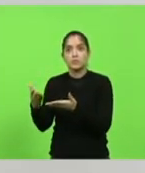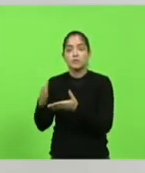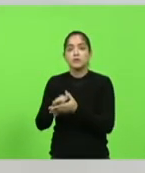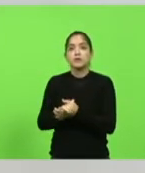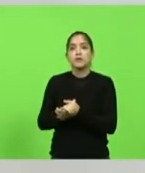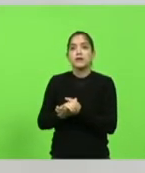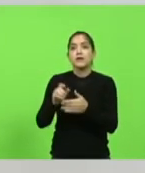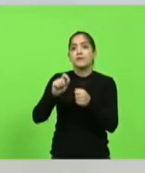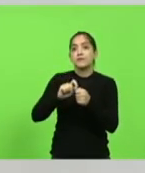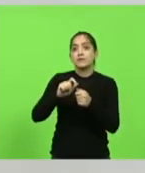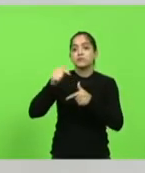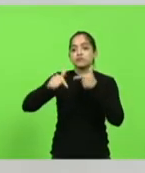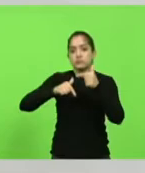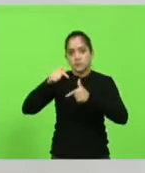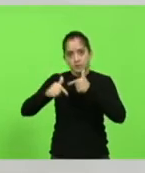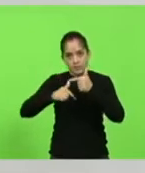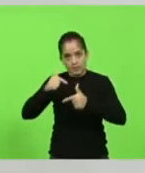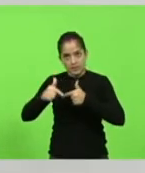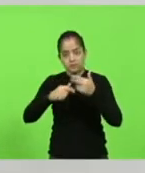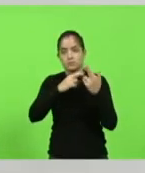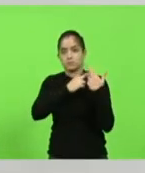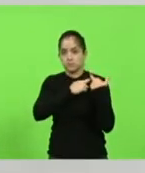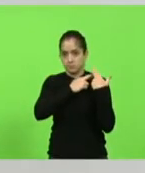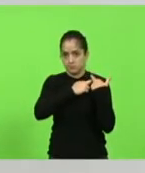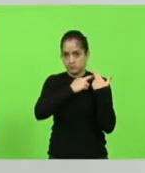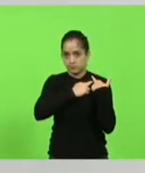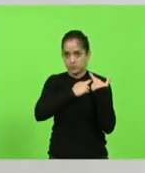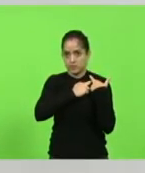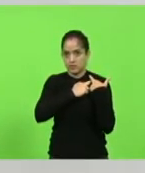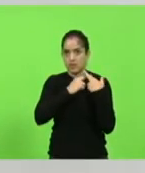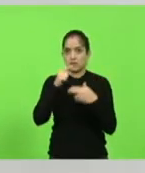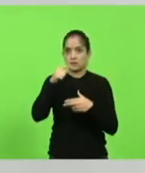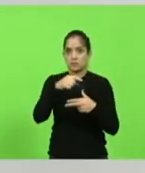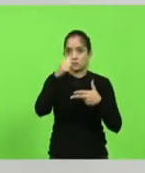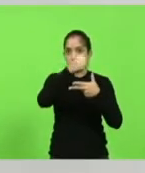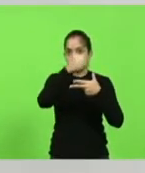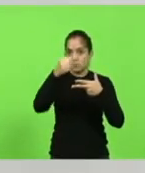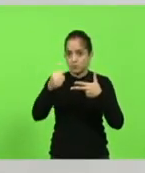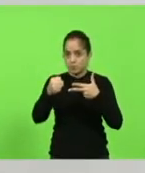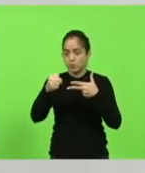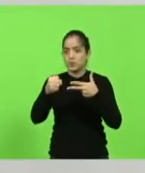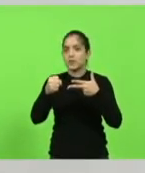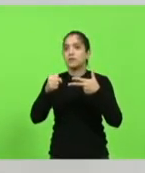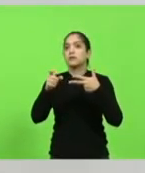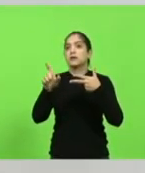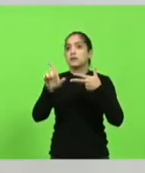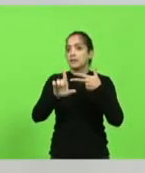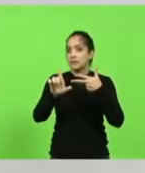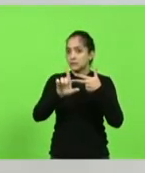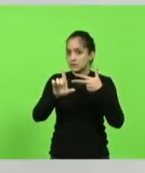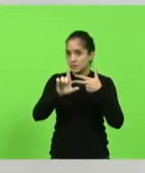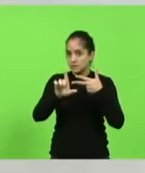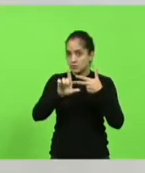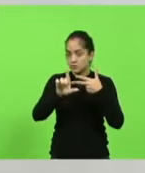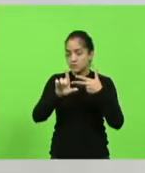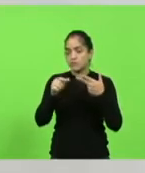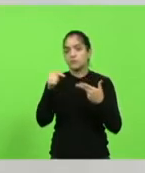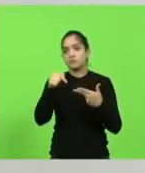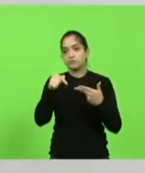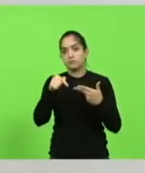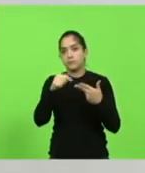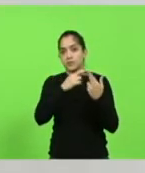o trabalho que é de responsabilidade do Poder Legislativo, que é legislar, quando nós vemos